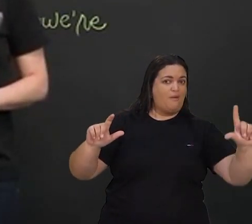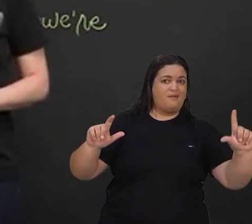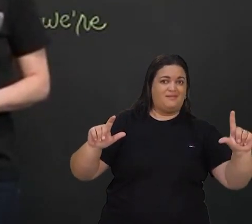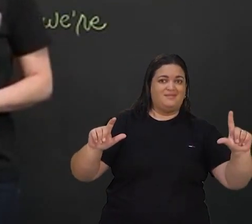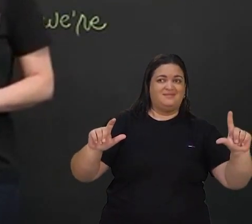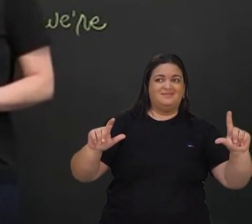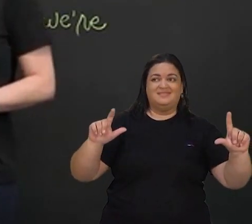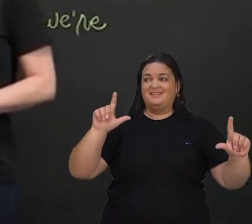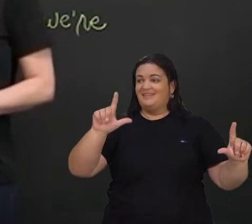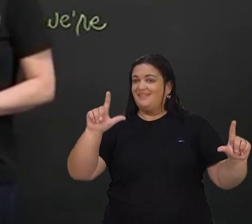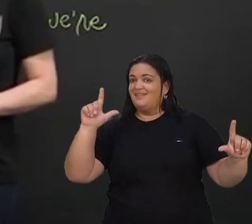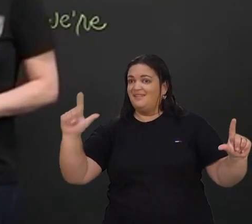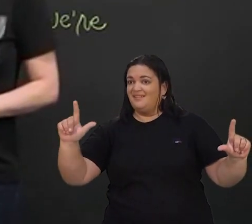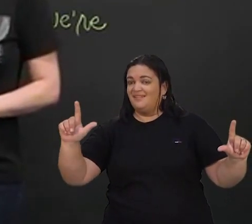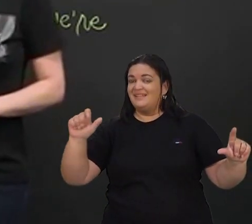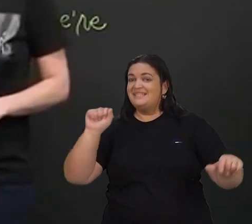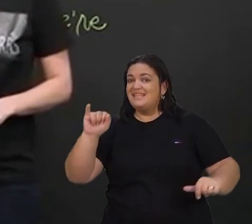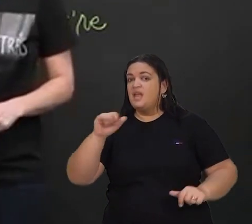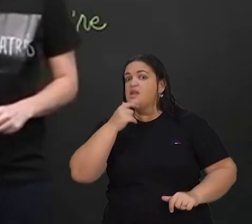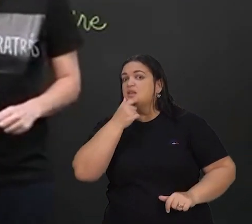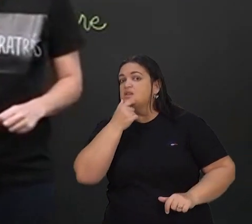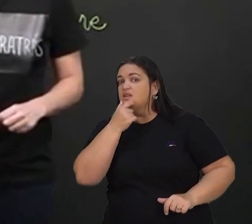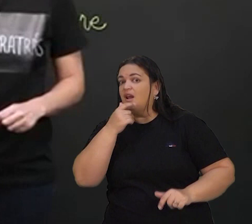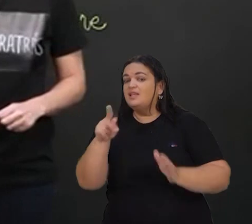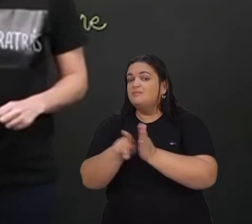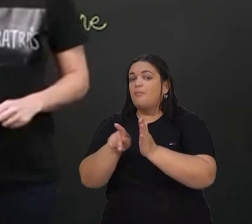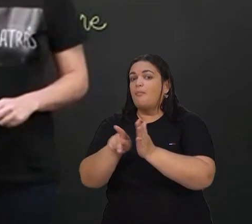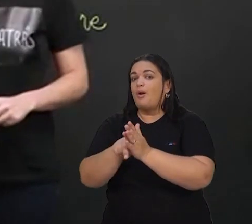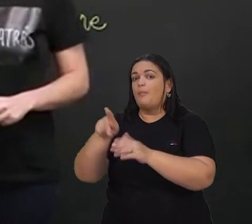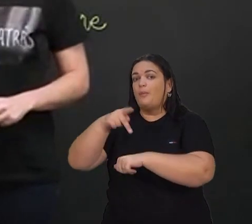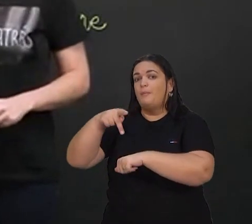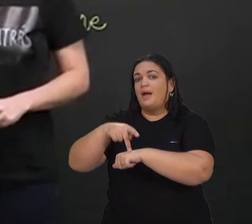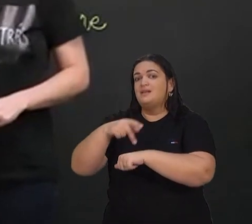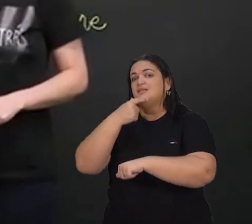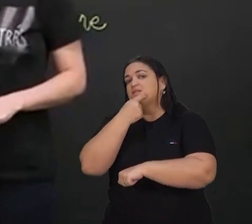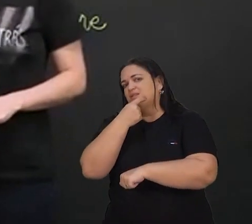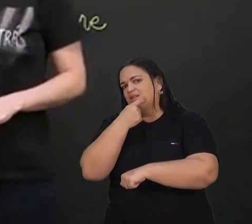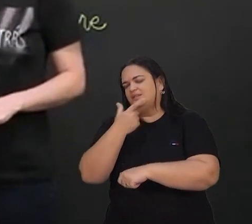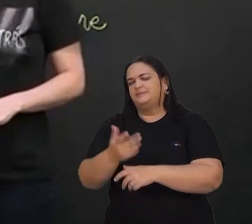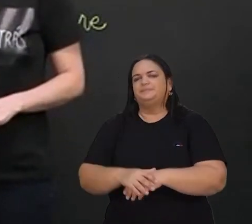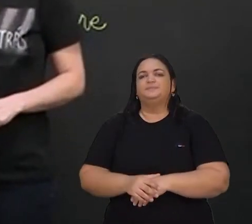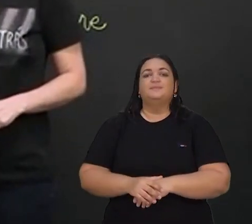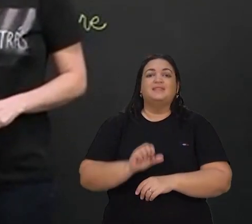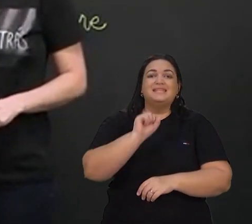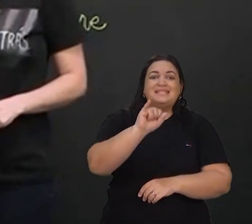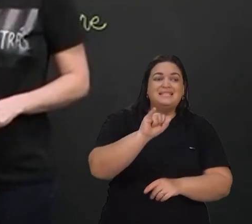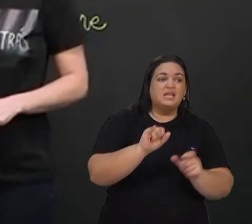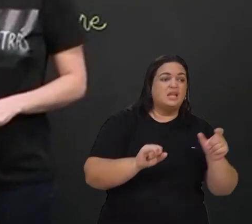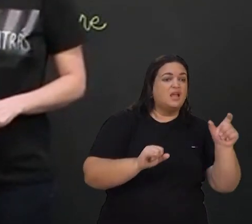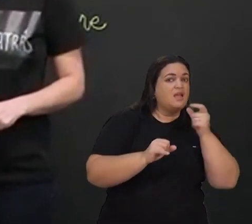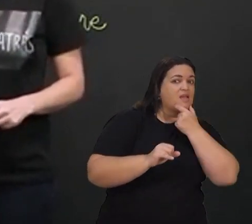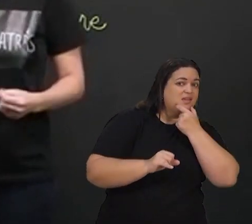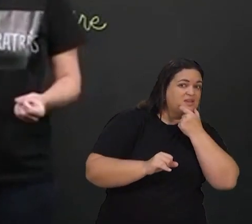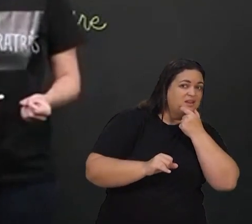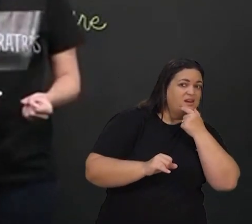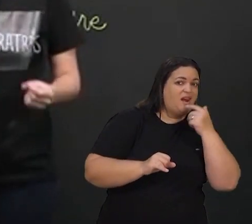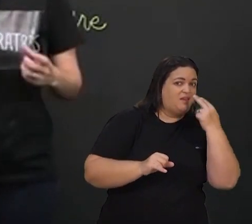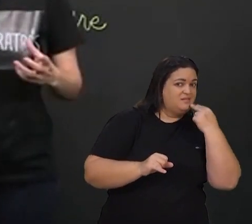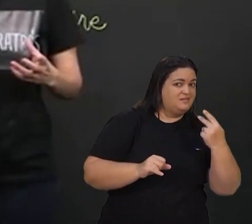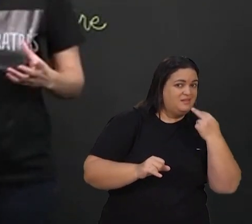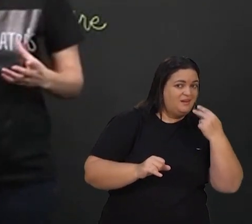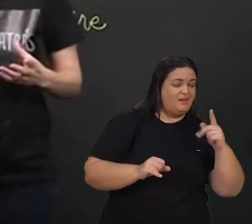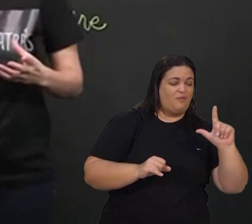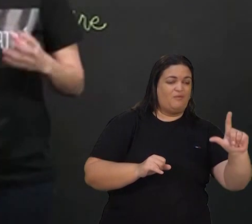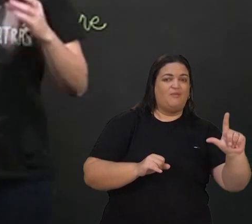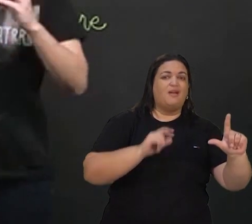dois L's, traveling, quando for o inglês britânico, e se for o inglês americano, um L só, ou seja,